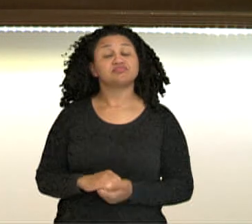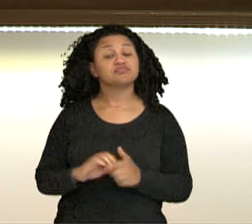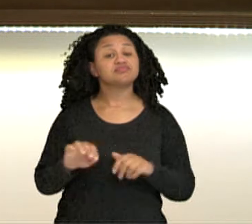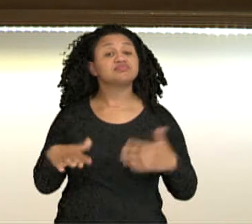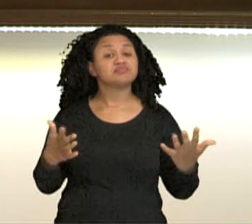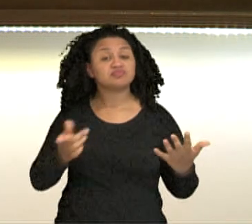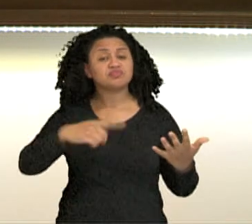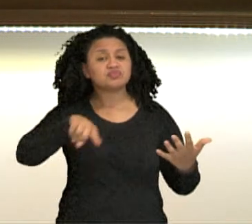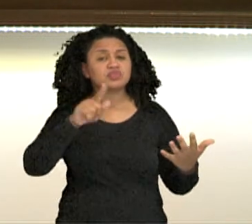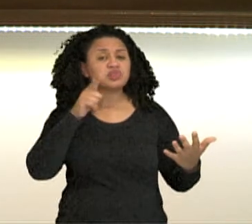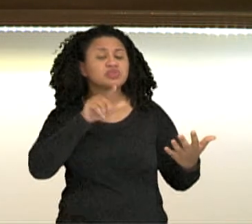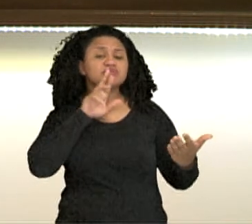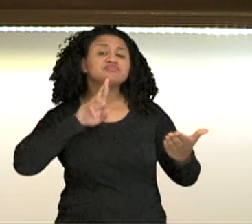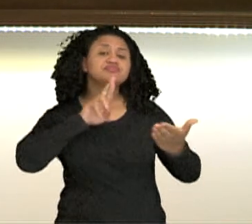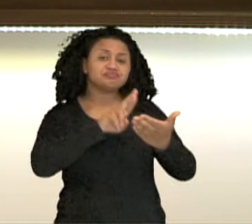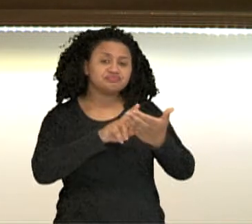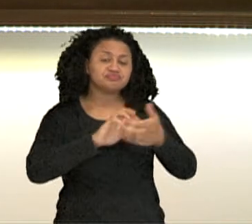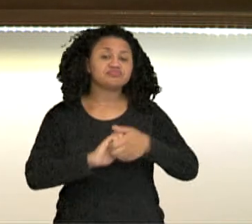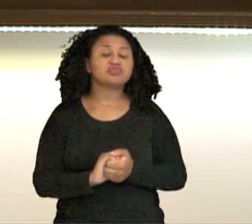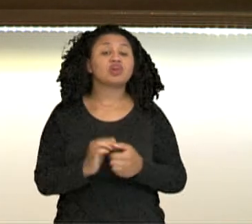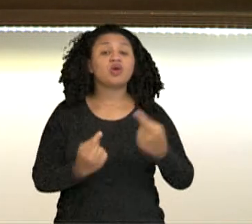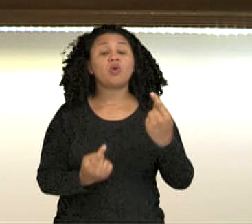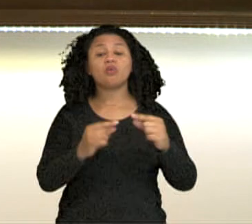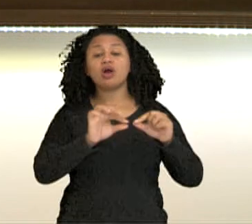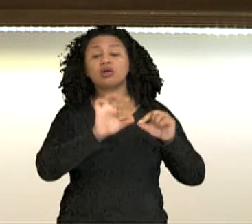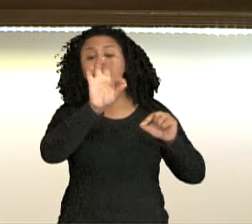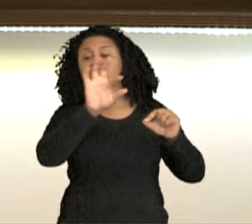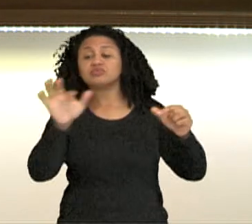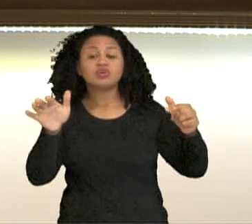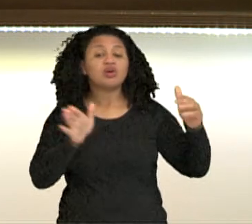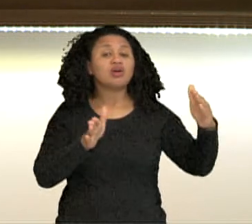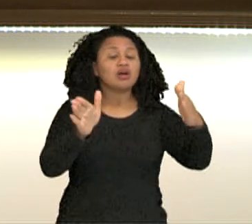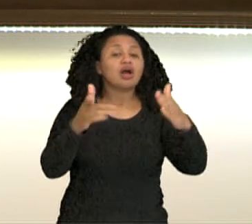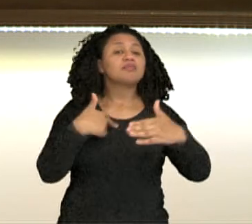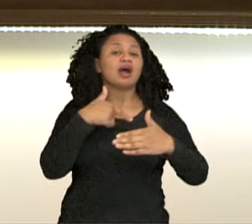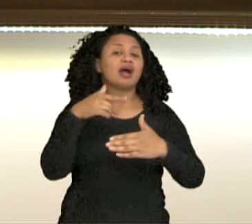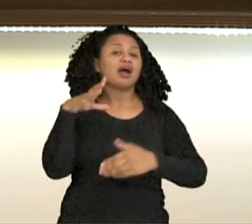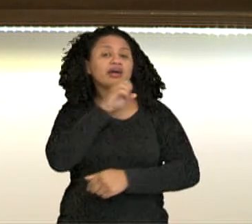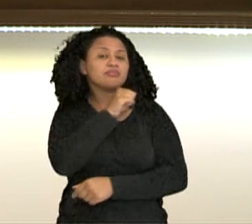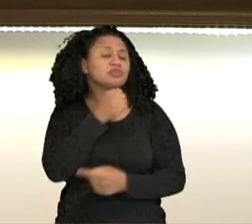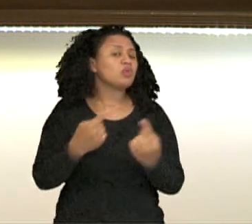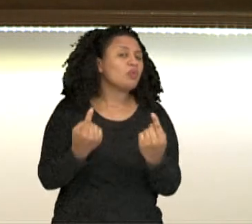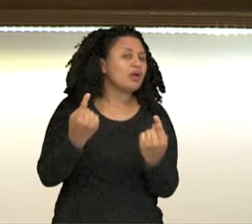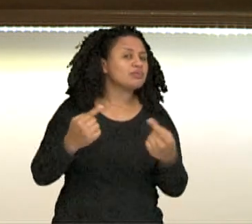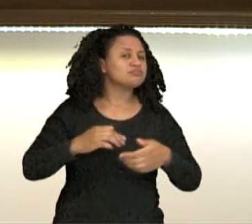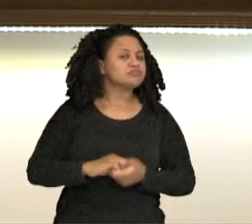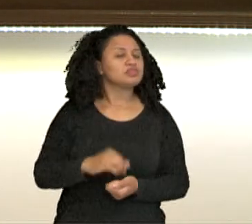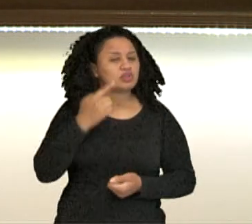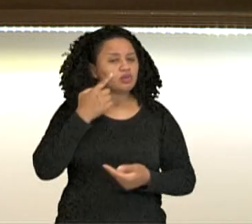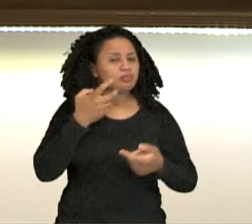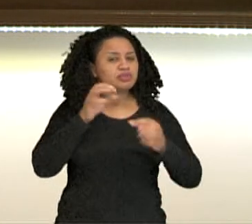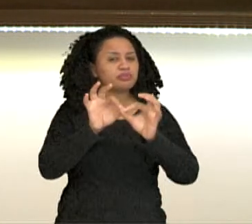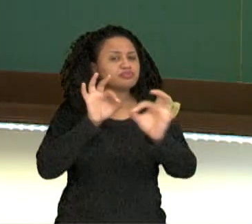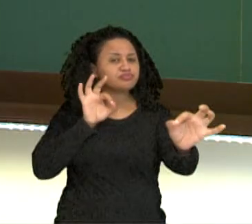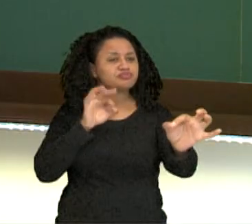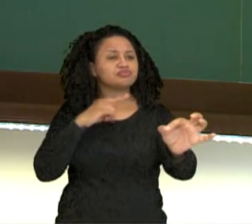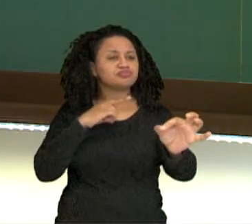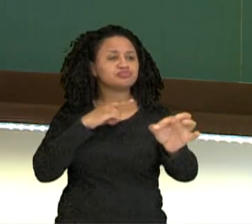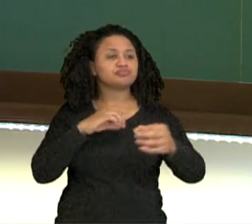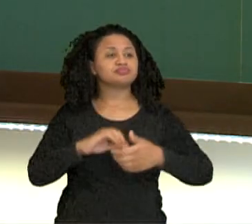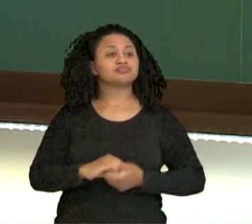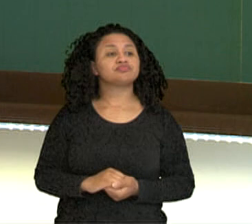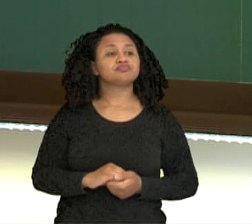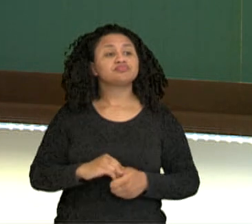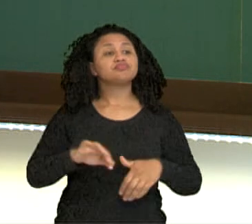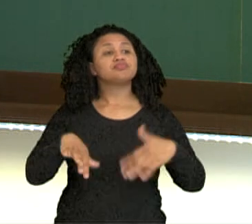E aí, conseguiram resolver? Qual é o caminho mais curto? Né? Vamos ver essa distância, então? Então lá,